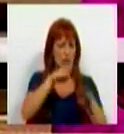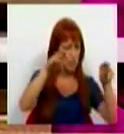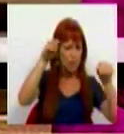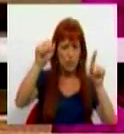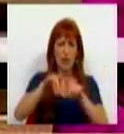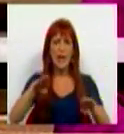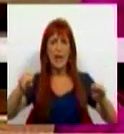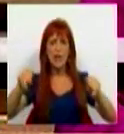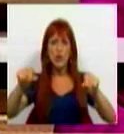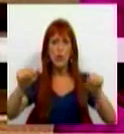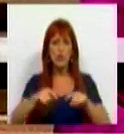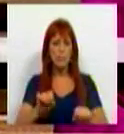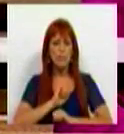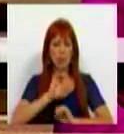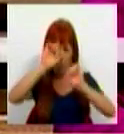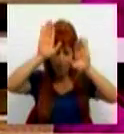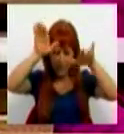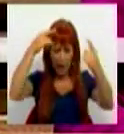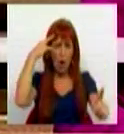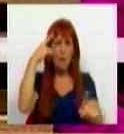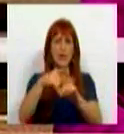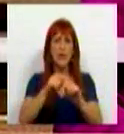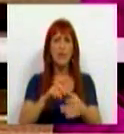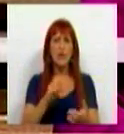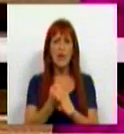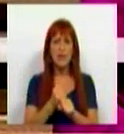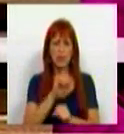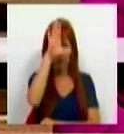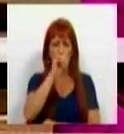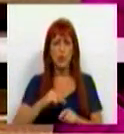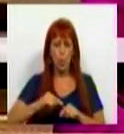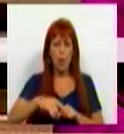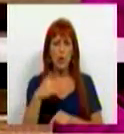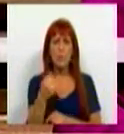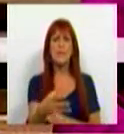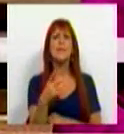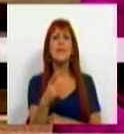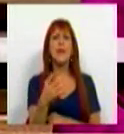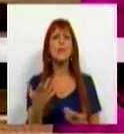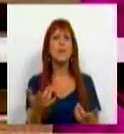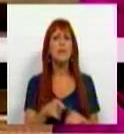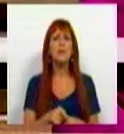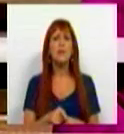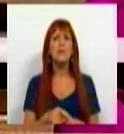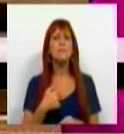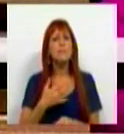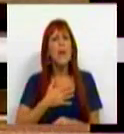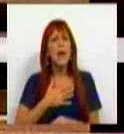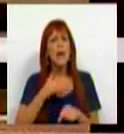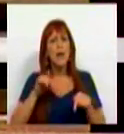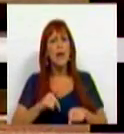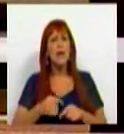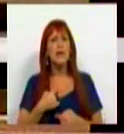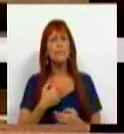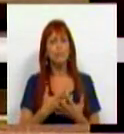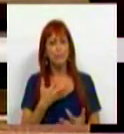e regional, é o nosso primeiro objetivo para a ação governativa no ano de 2016, que gostaria aqui